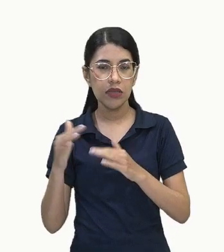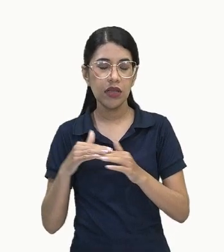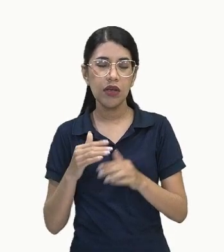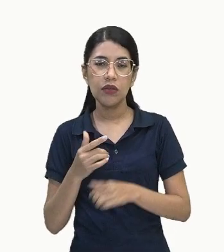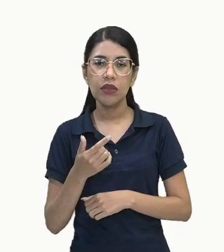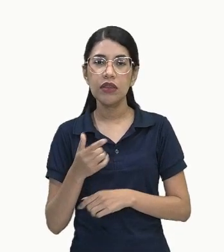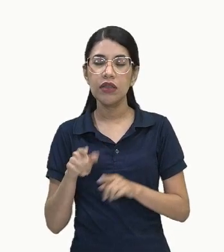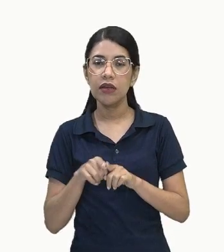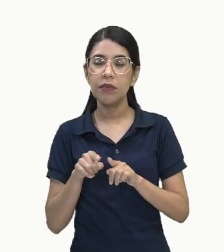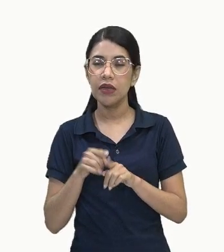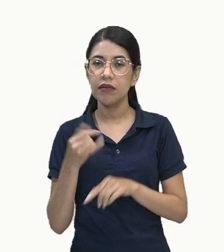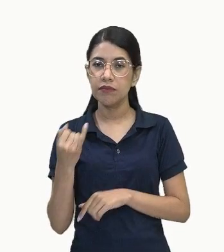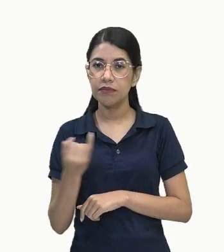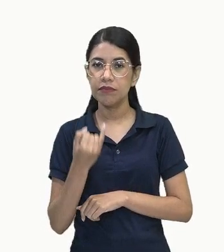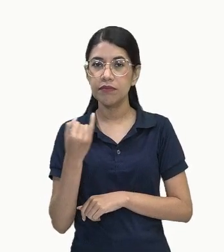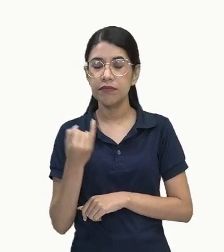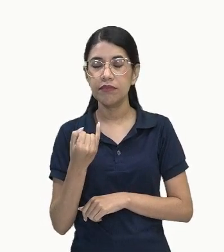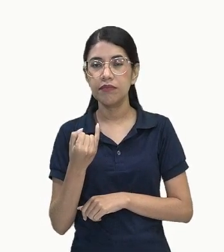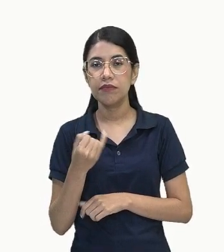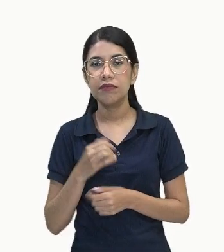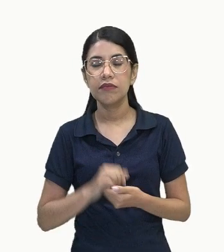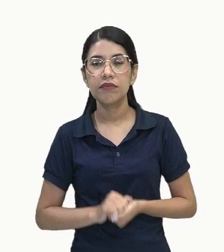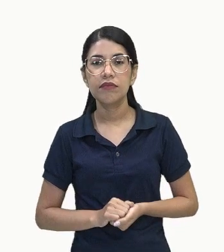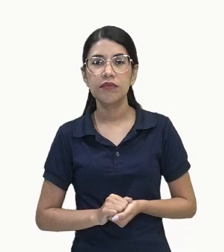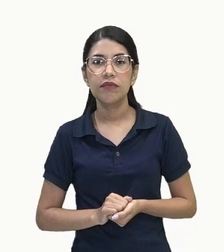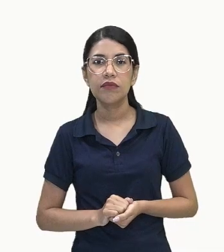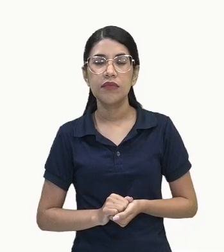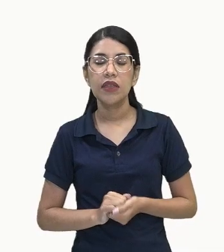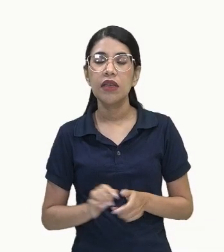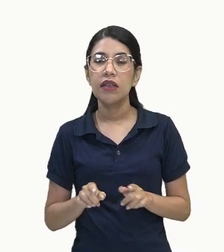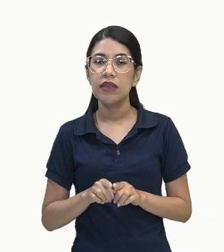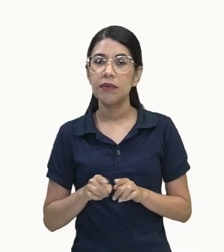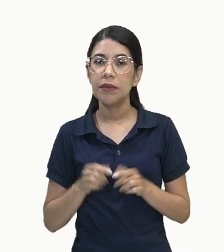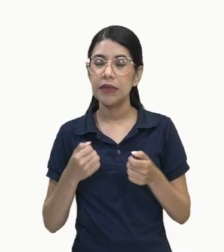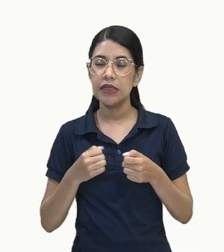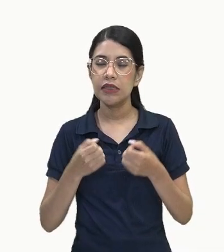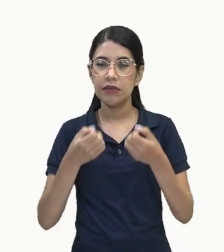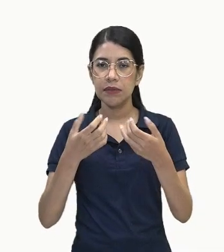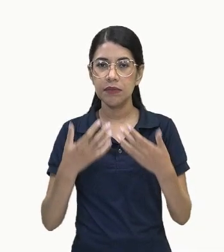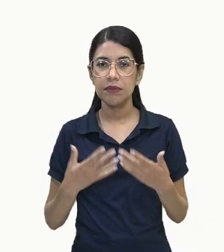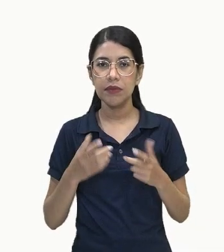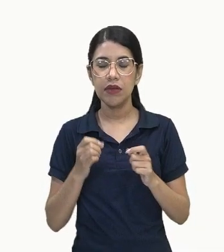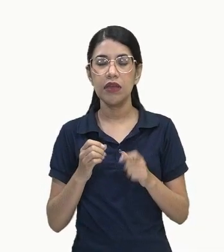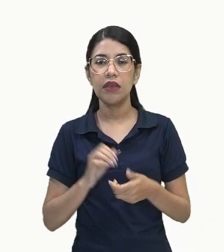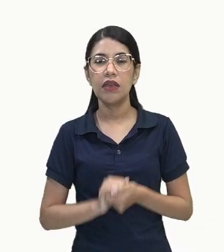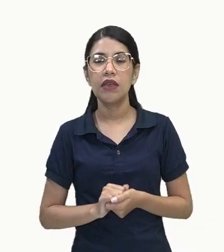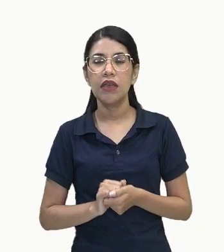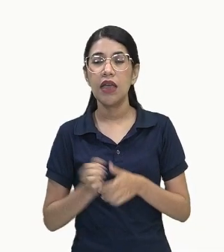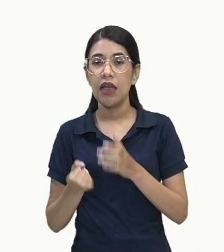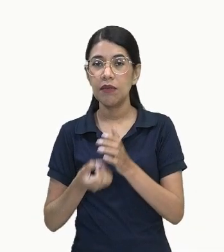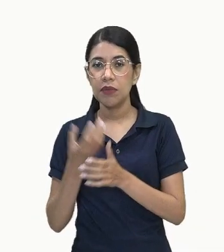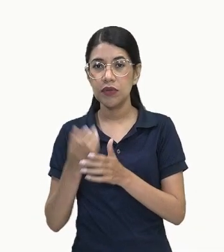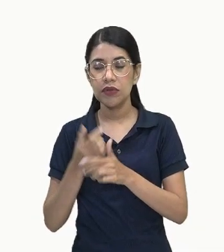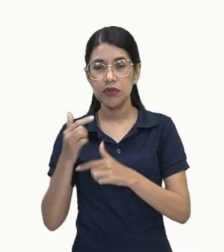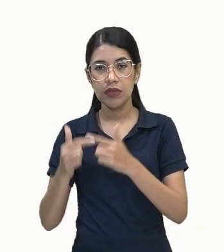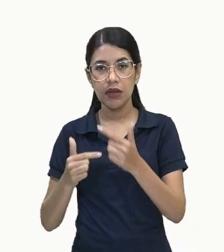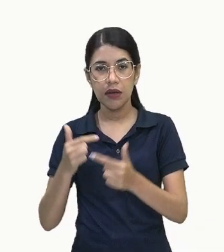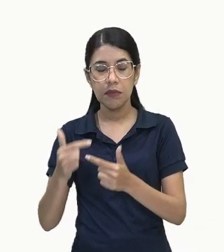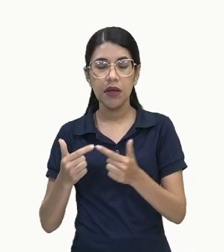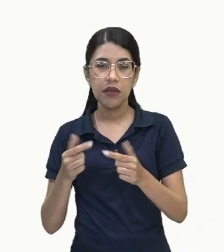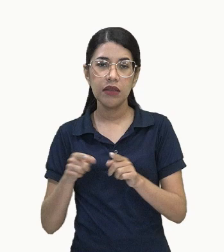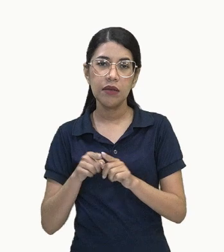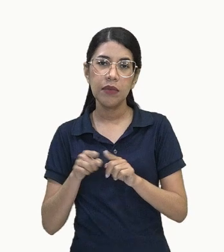são pontos marcantes. Inclusive, galera, e é interessante falar para vocês que nas relações de trabalho, novas formas